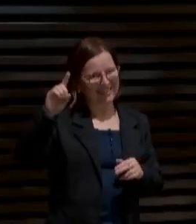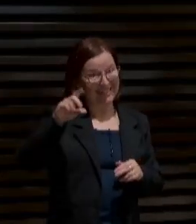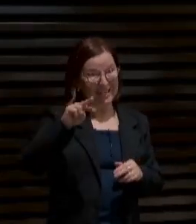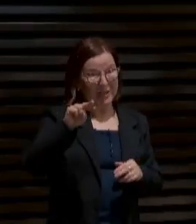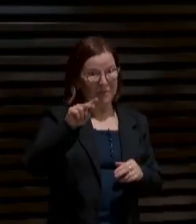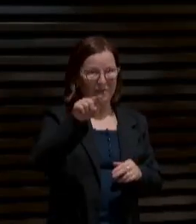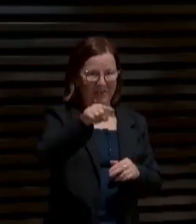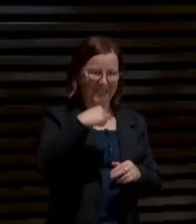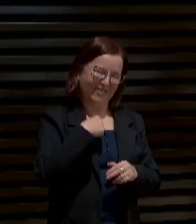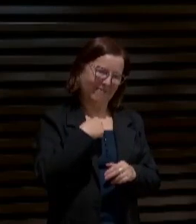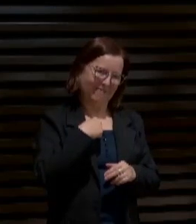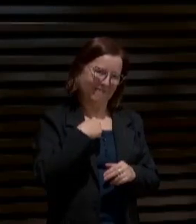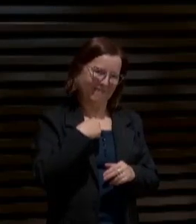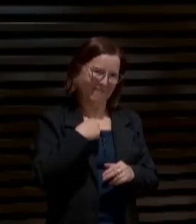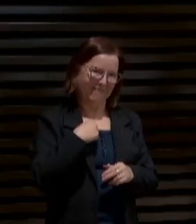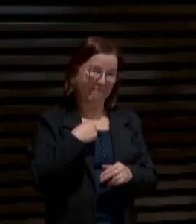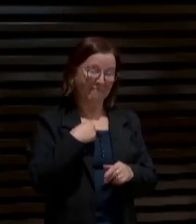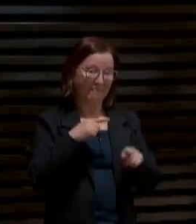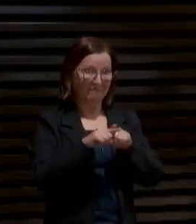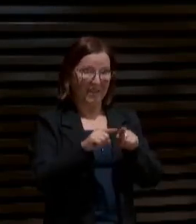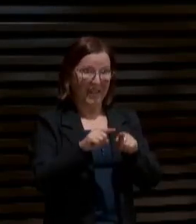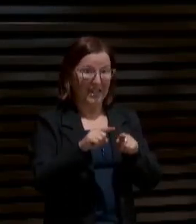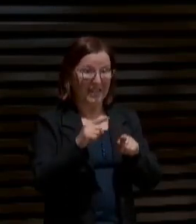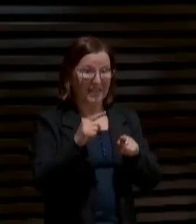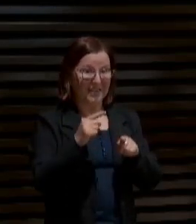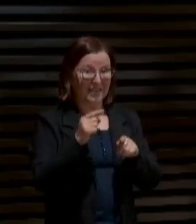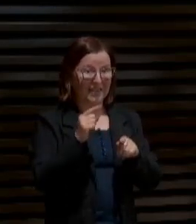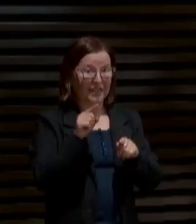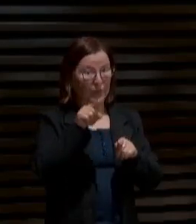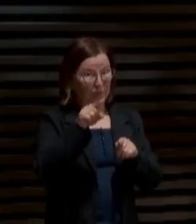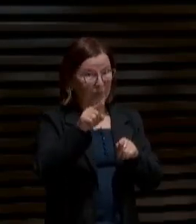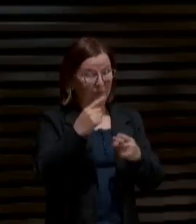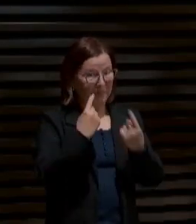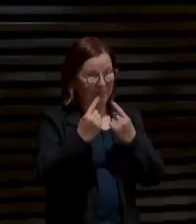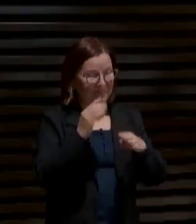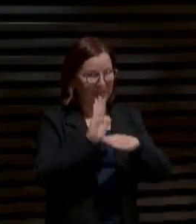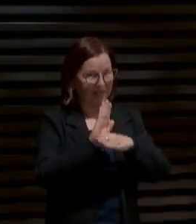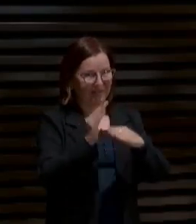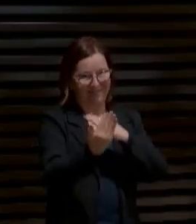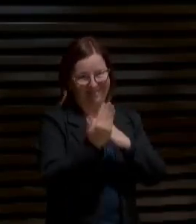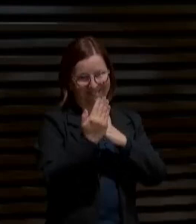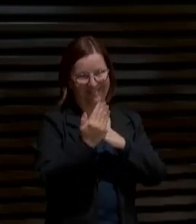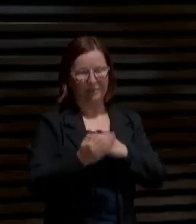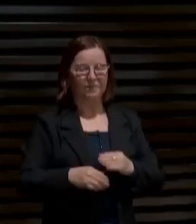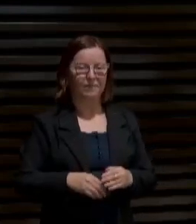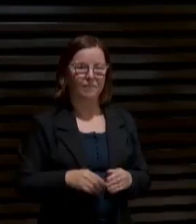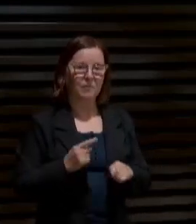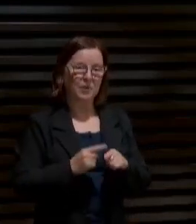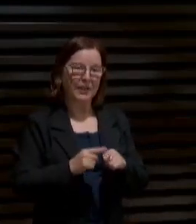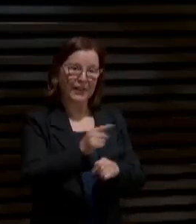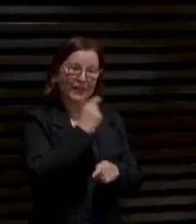eu entretanto um auxilie o outro pois somos membros do mesmo corpo e eu vi esses dias uma